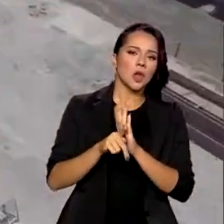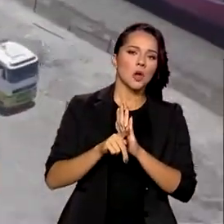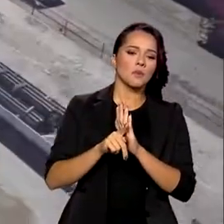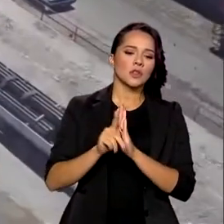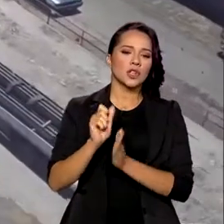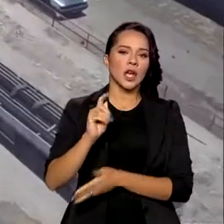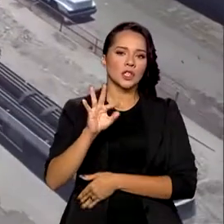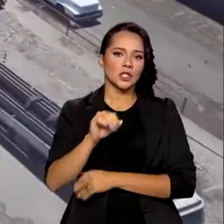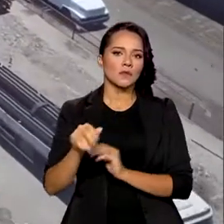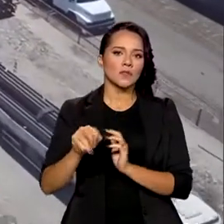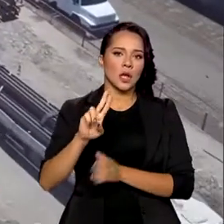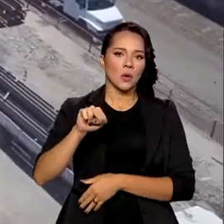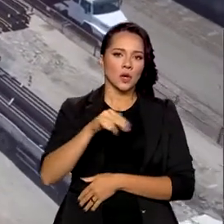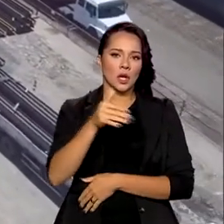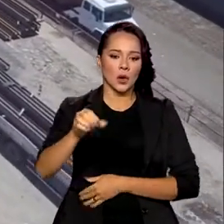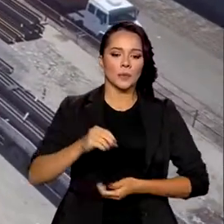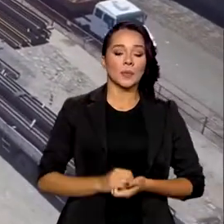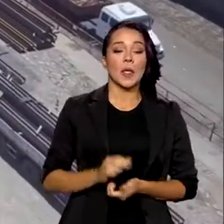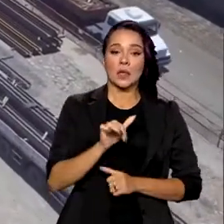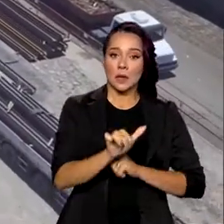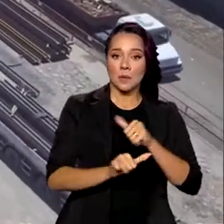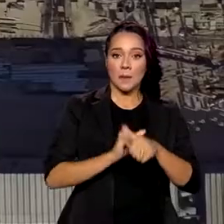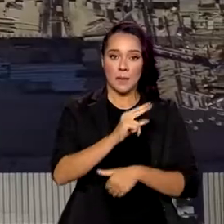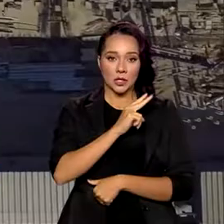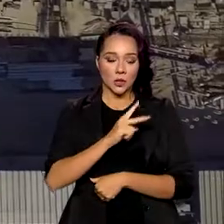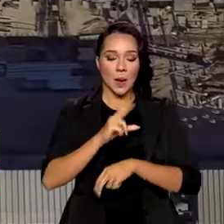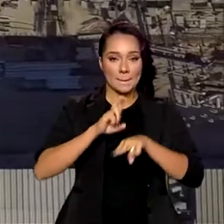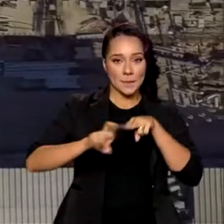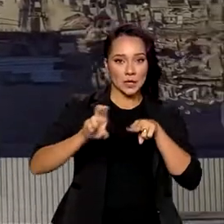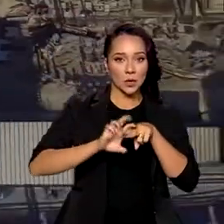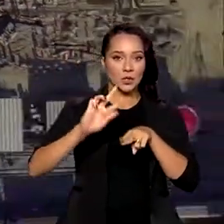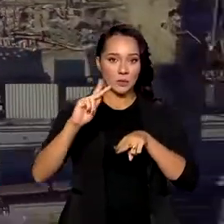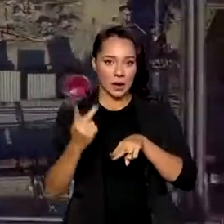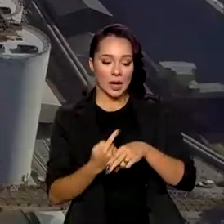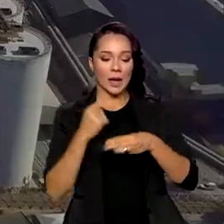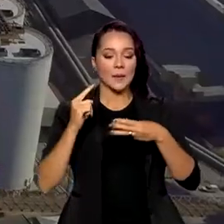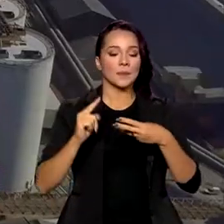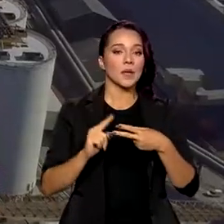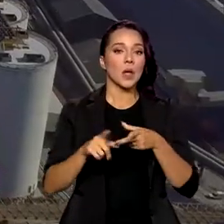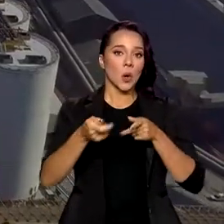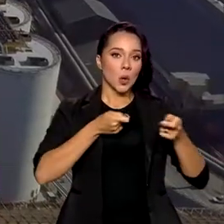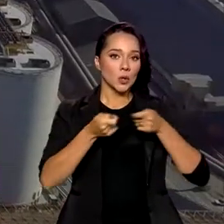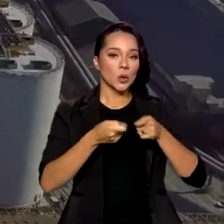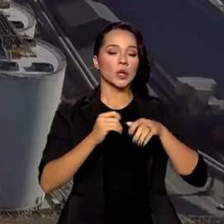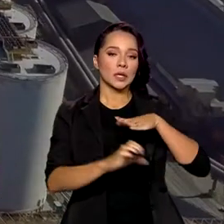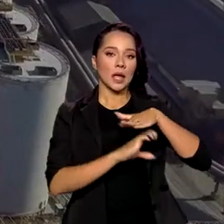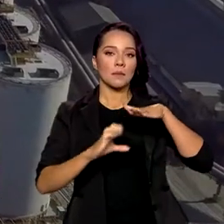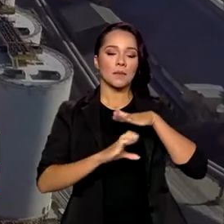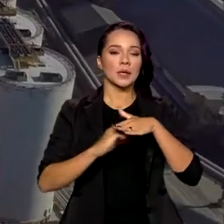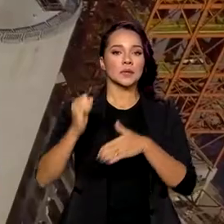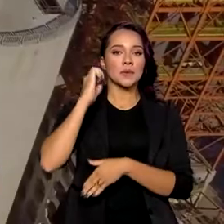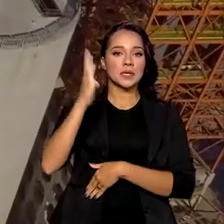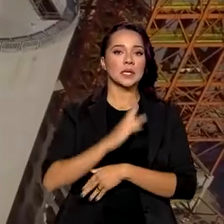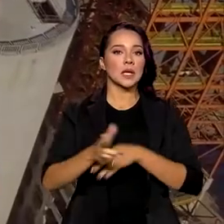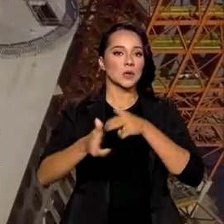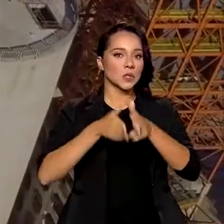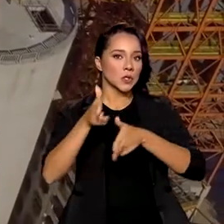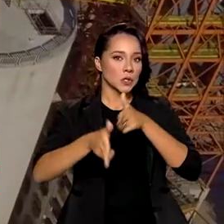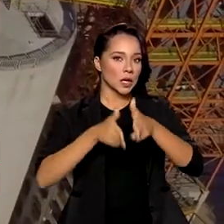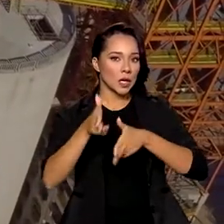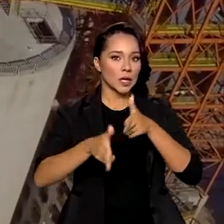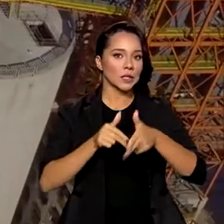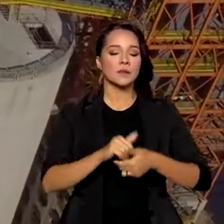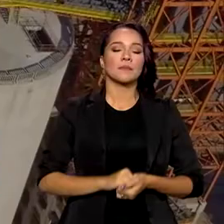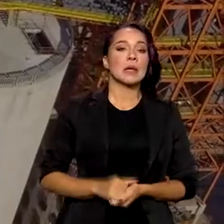Os casos mais avançados para a privatização são o metrô de Belo Horizonte, sob o controle da Companhia Brasileira de Trens Urbanos,